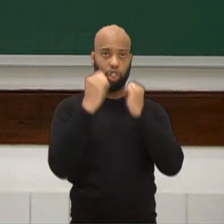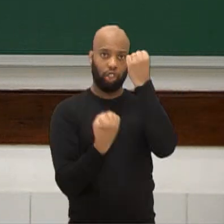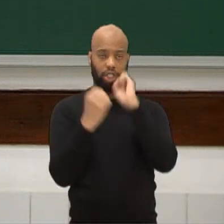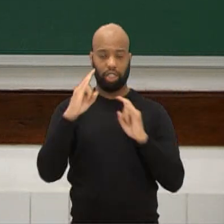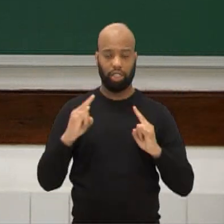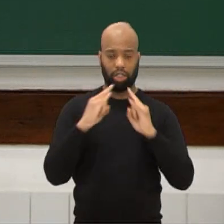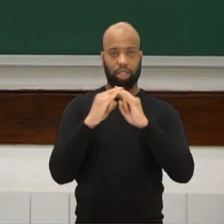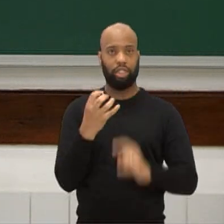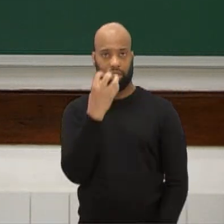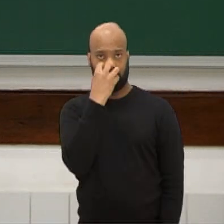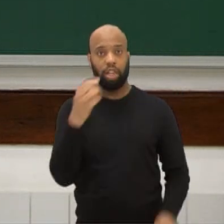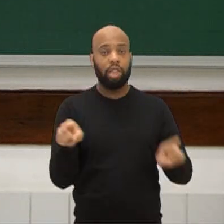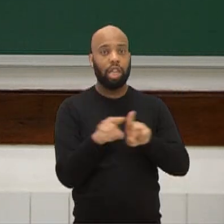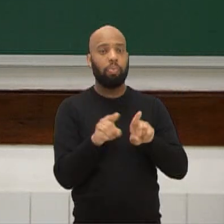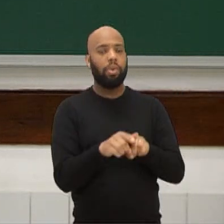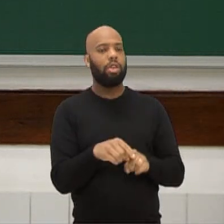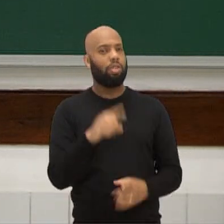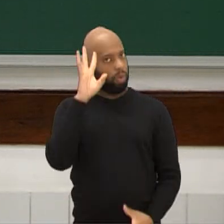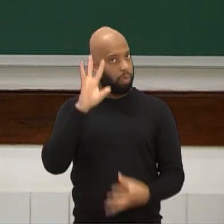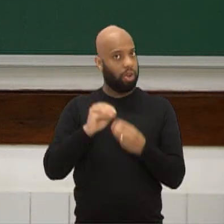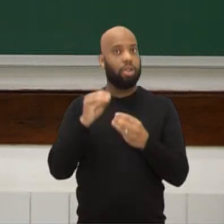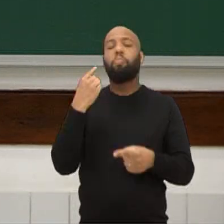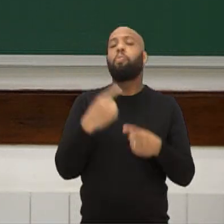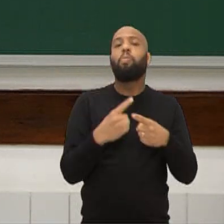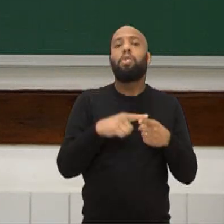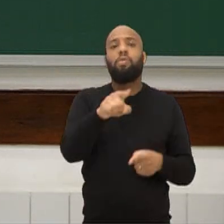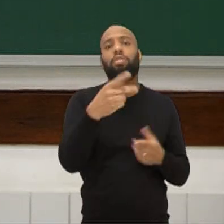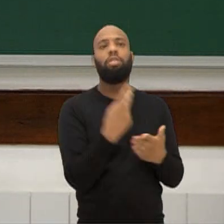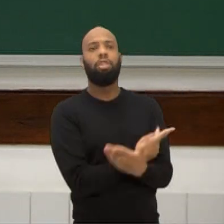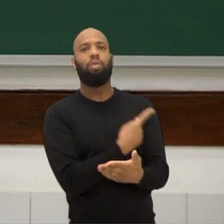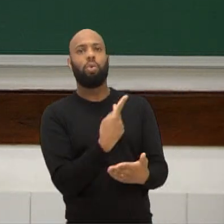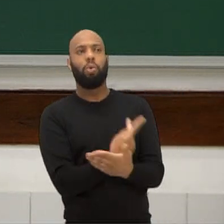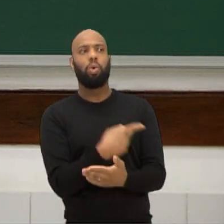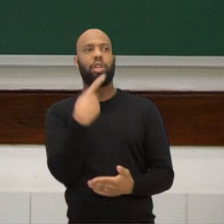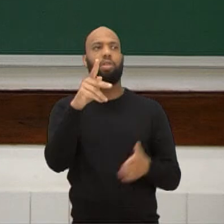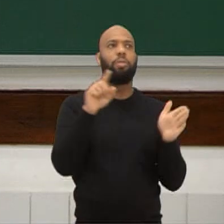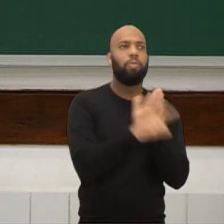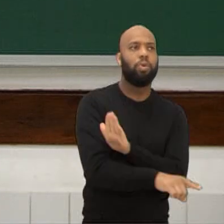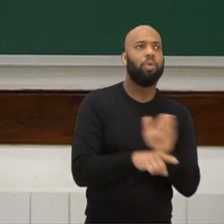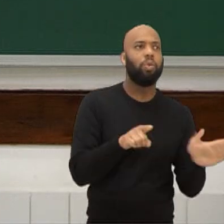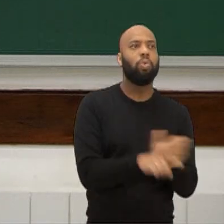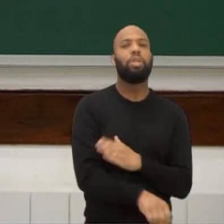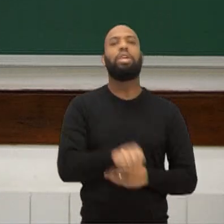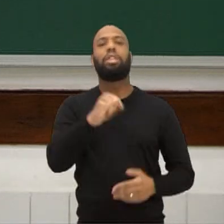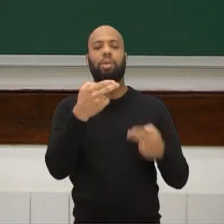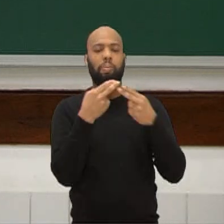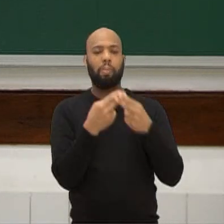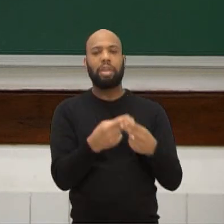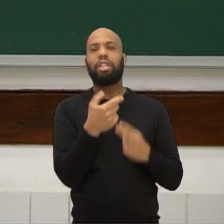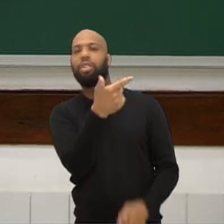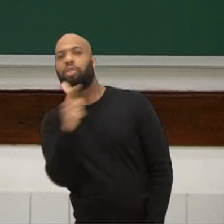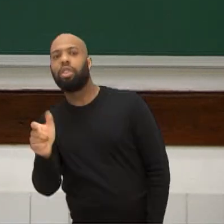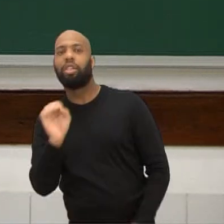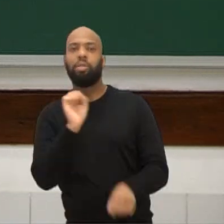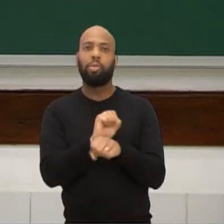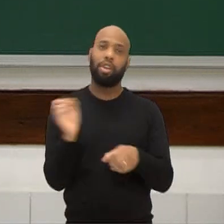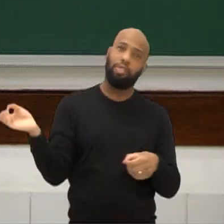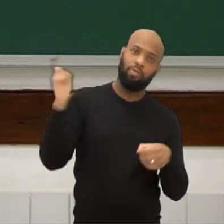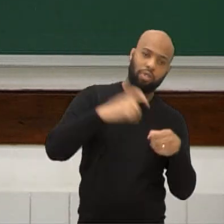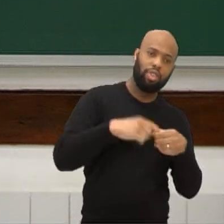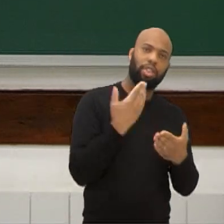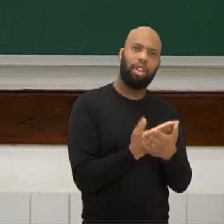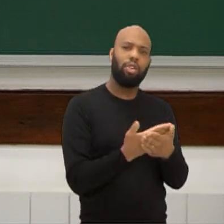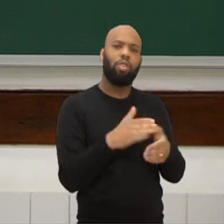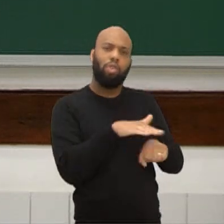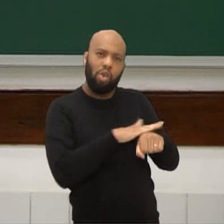vamos entender por que você errou essa tua questão. Se você não tiver paciência para esperar a gente voltar às aulas,